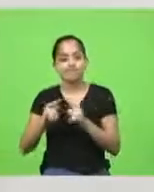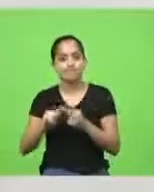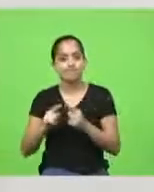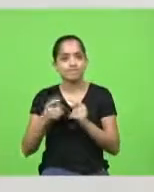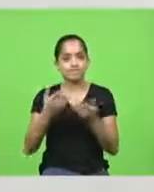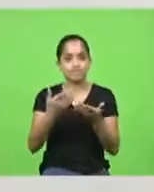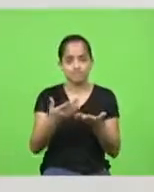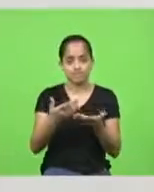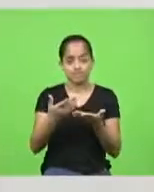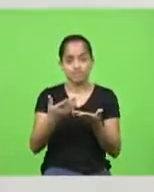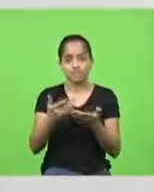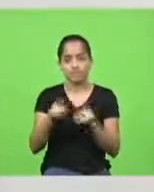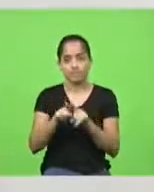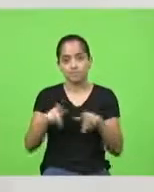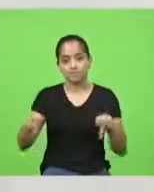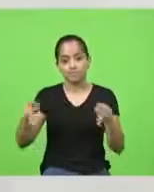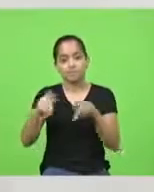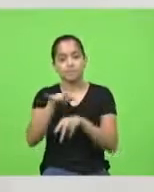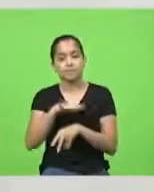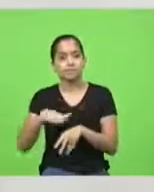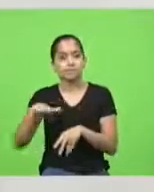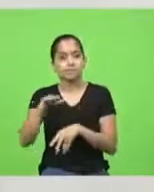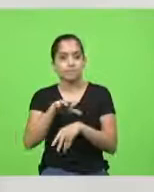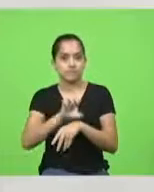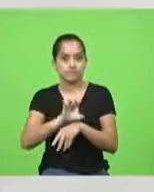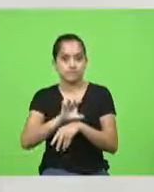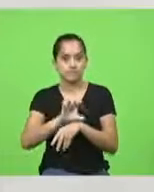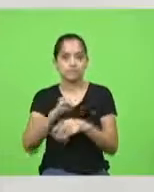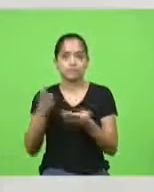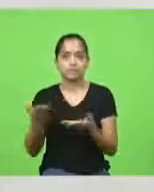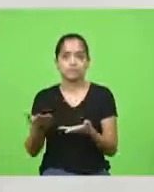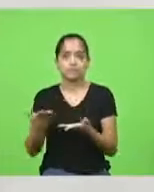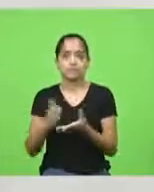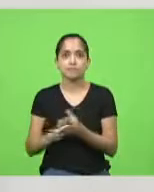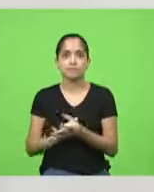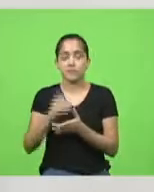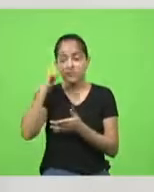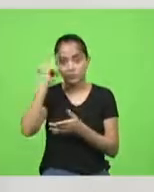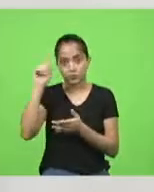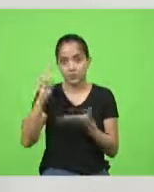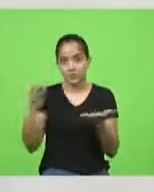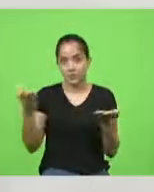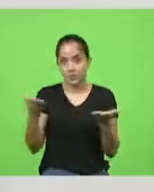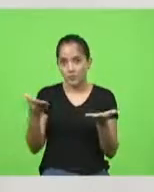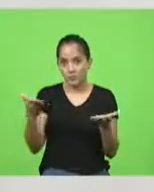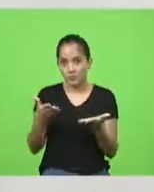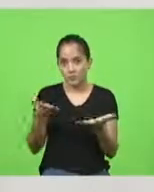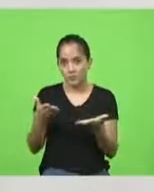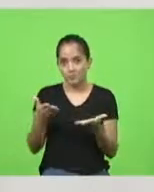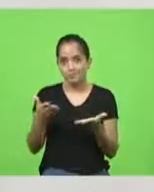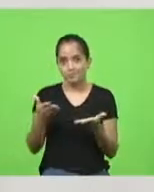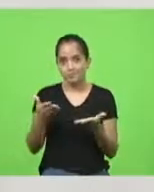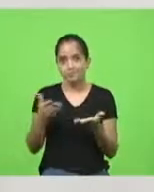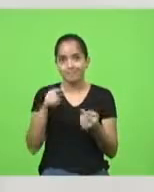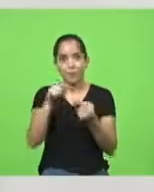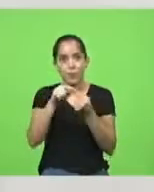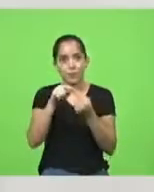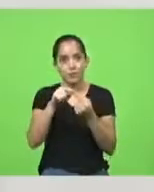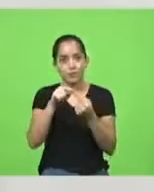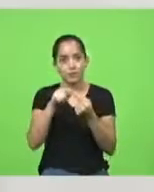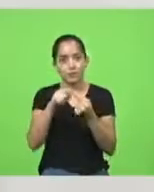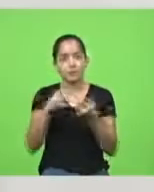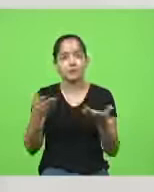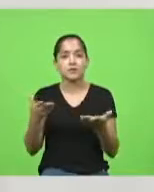a Procuradoria-Geral do Estado e exatamente no dia de hoje, coincidiu com a data que estamos